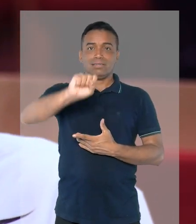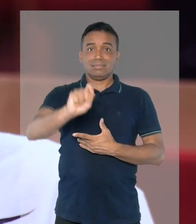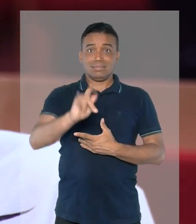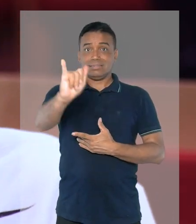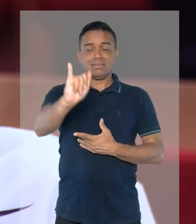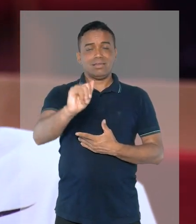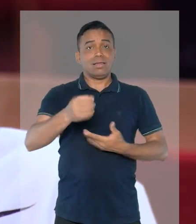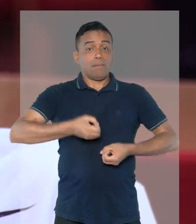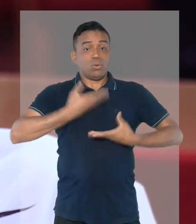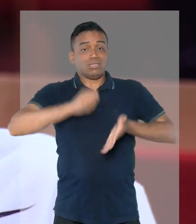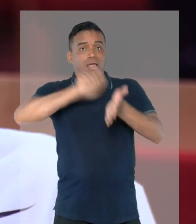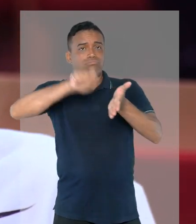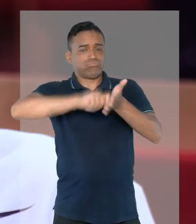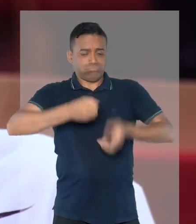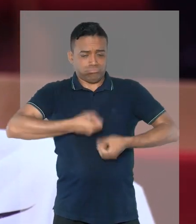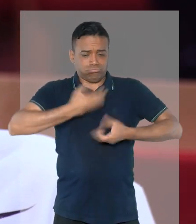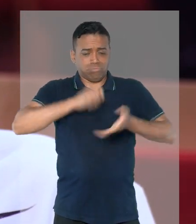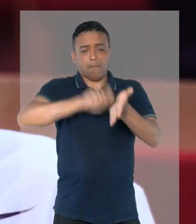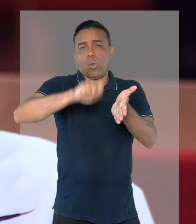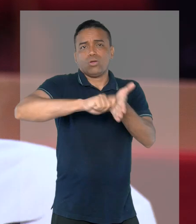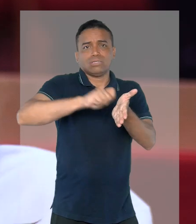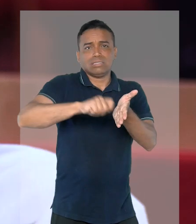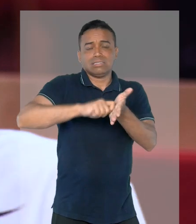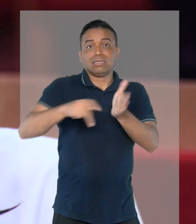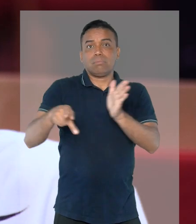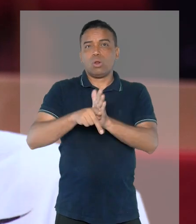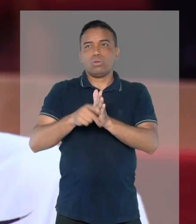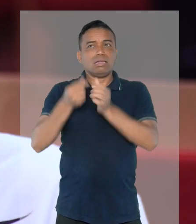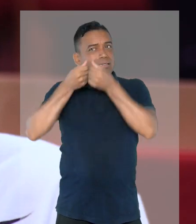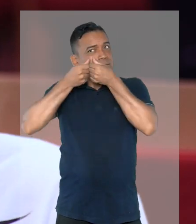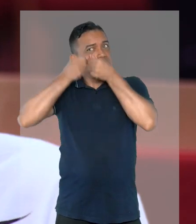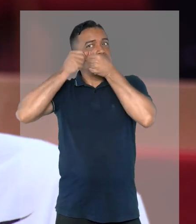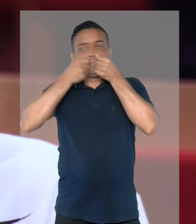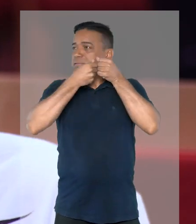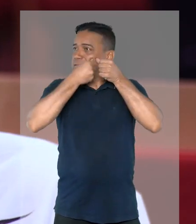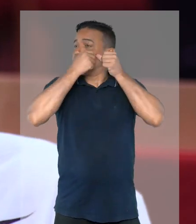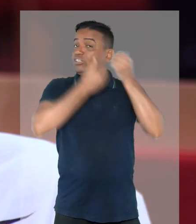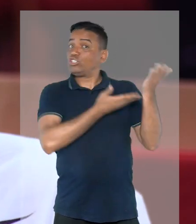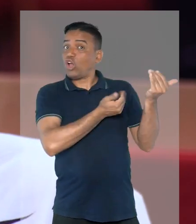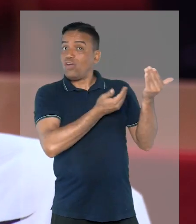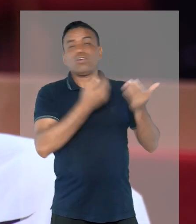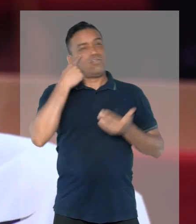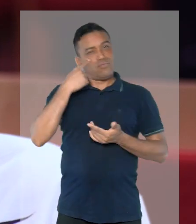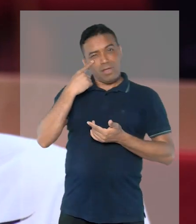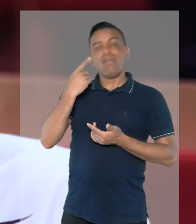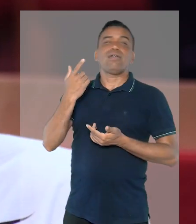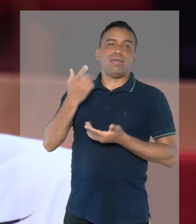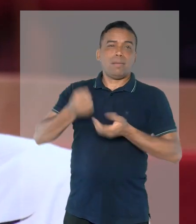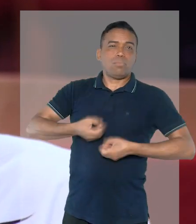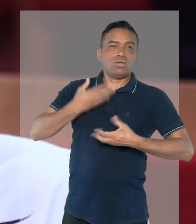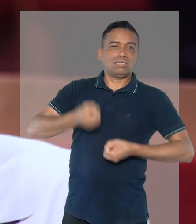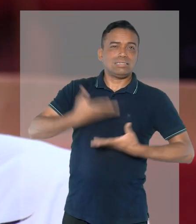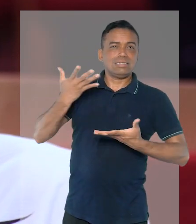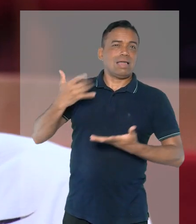poesia com espinha na cara é fácil, quero ver fazer poesia por